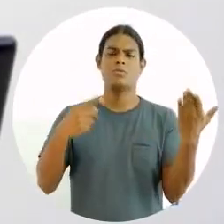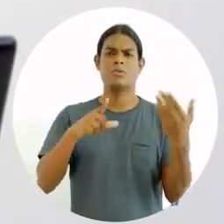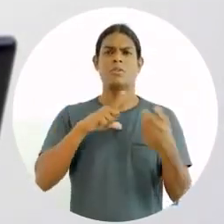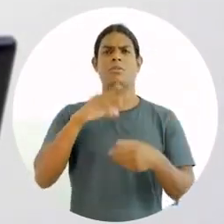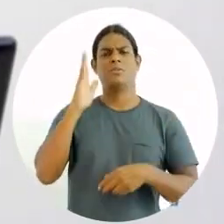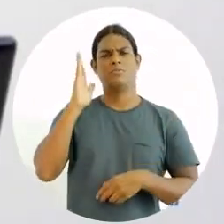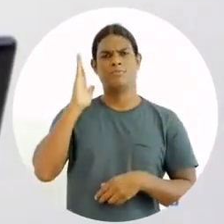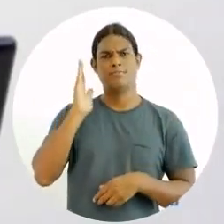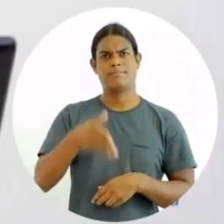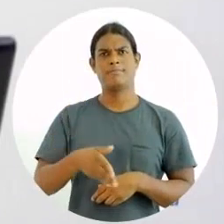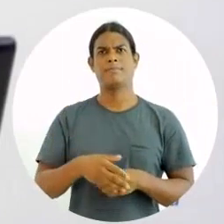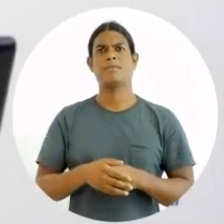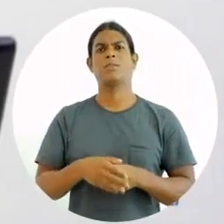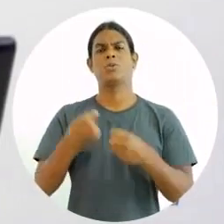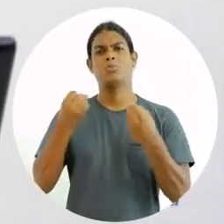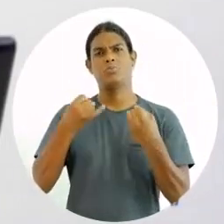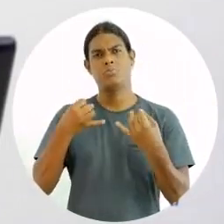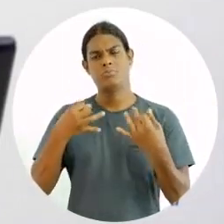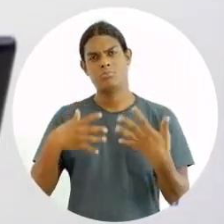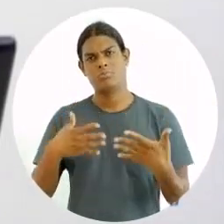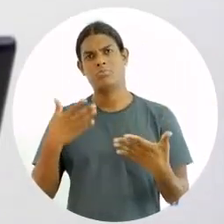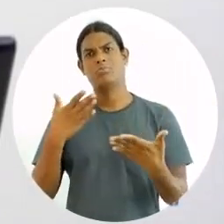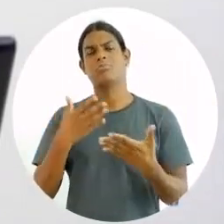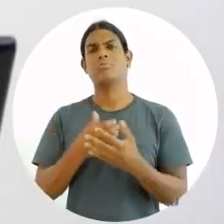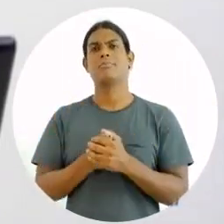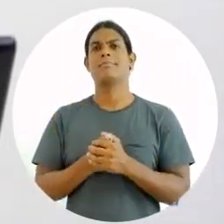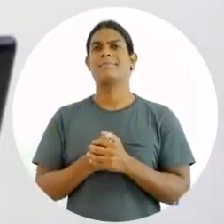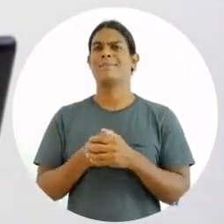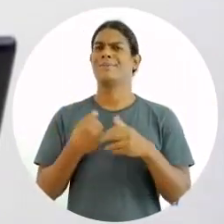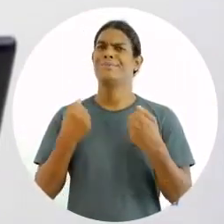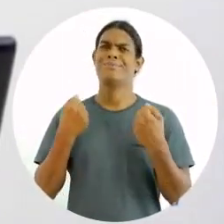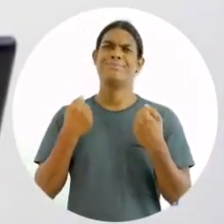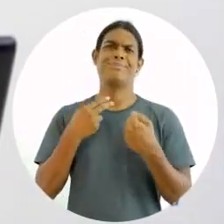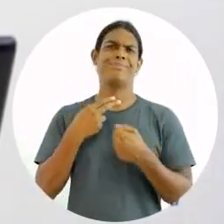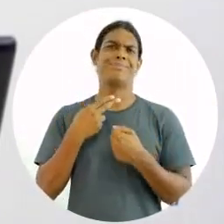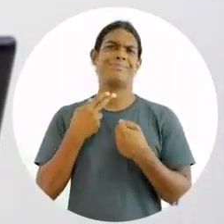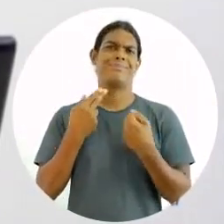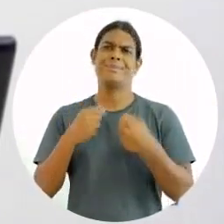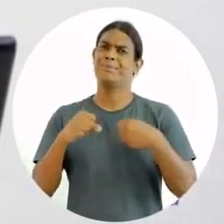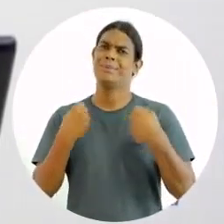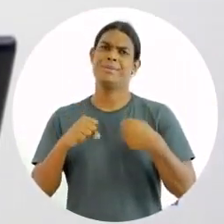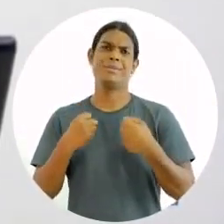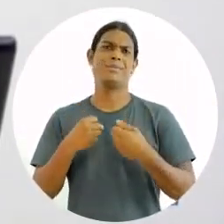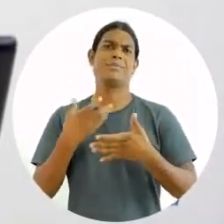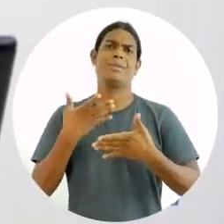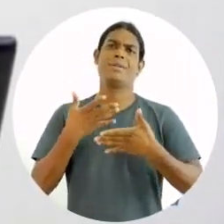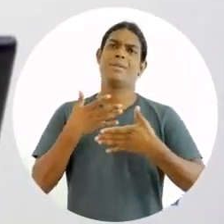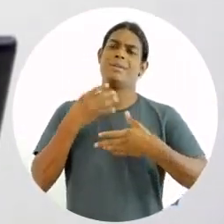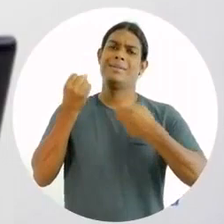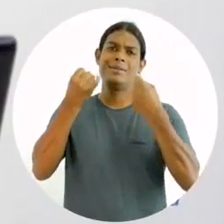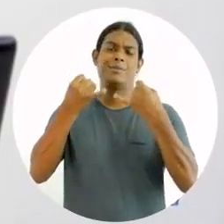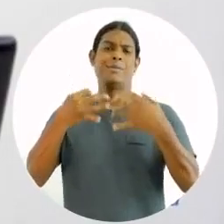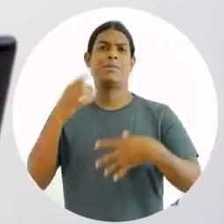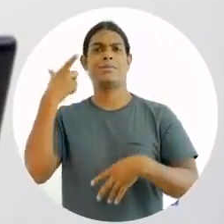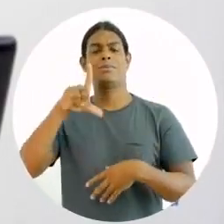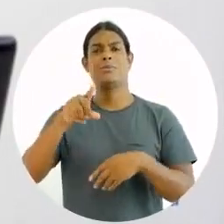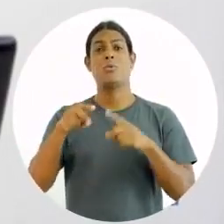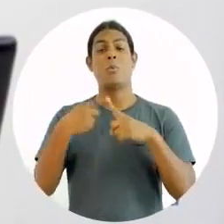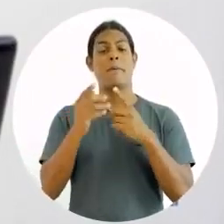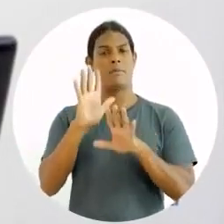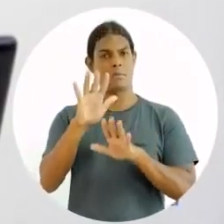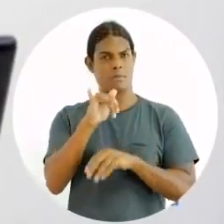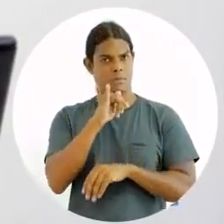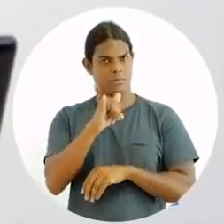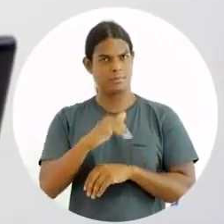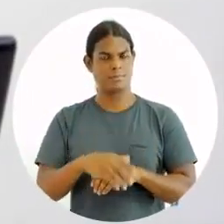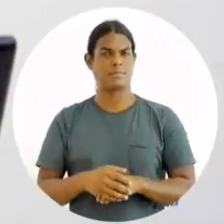tem isso tudo muito bem explicado e seria desnecessário estar repetindo. Mas eu gostaria de falar alguns e dar alguns exemplos. Por